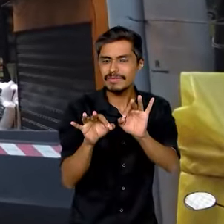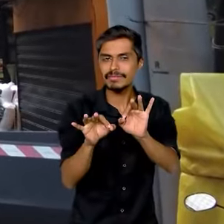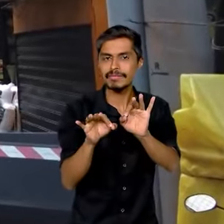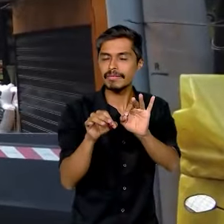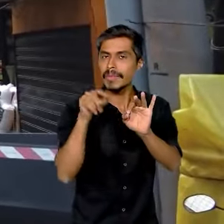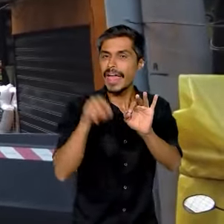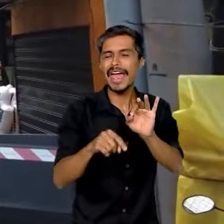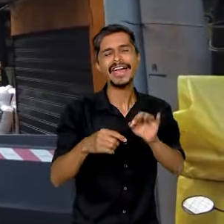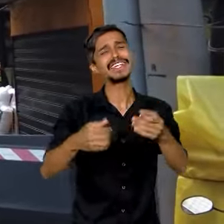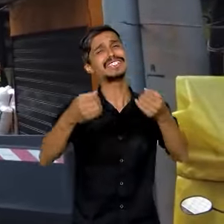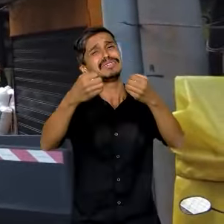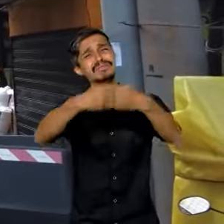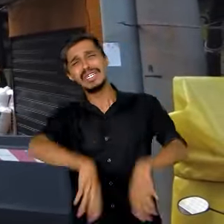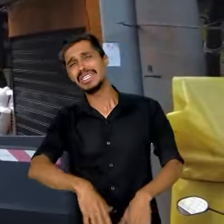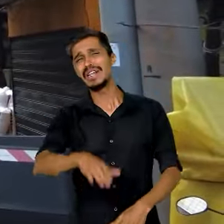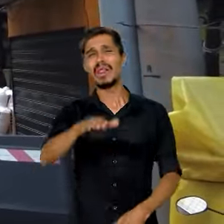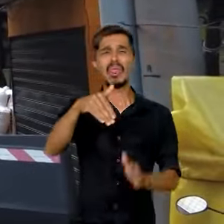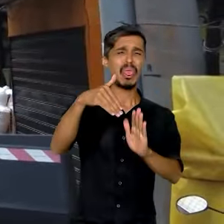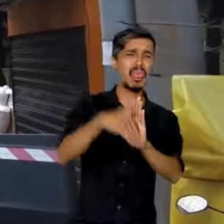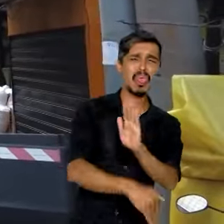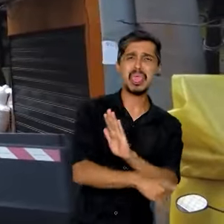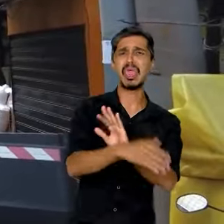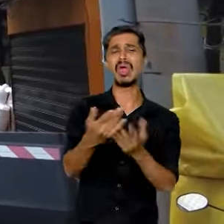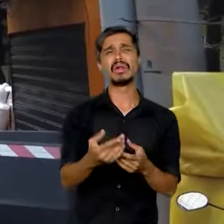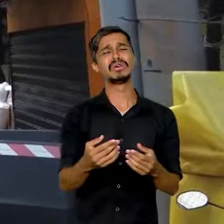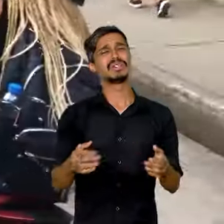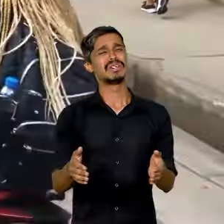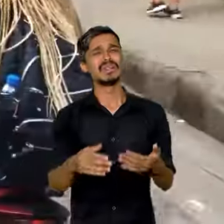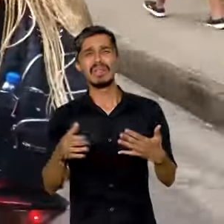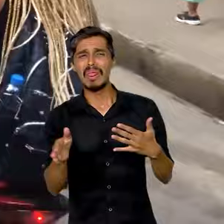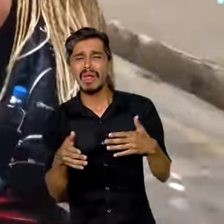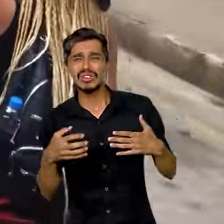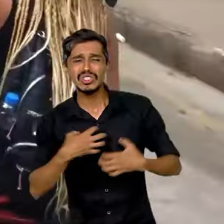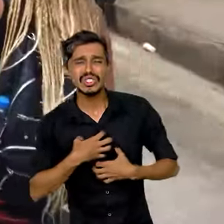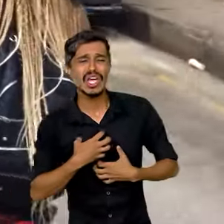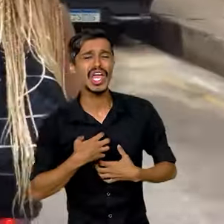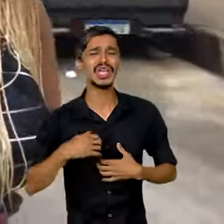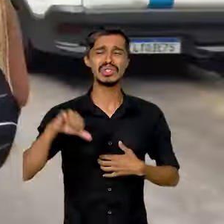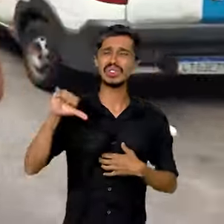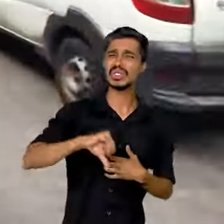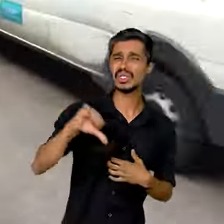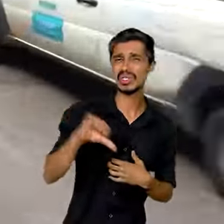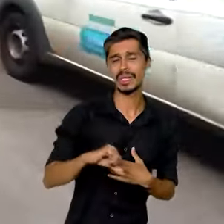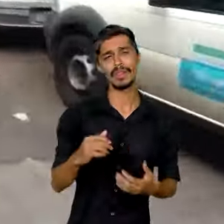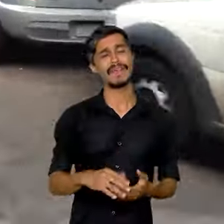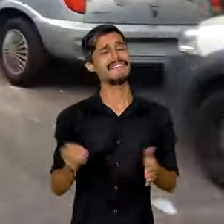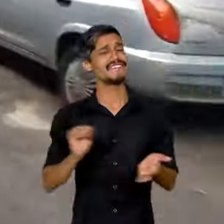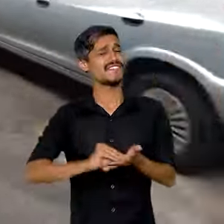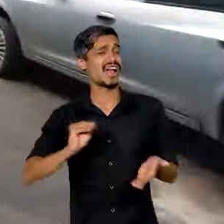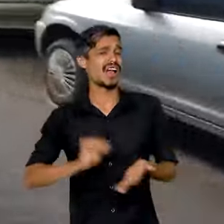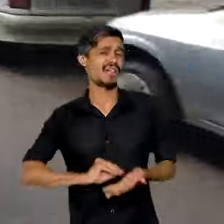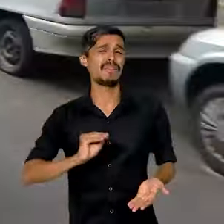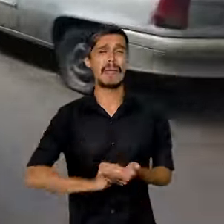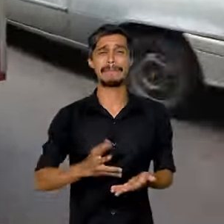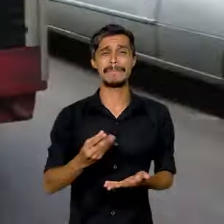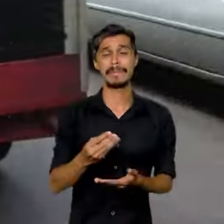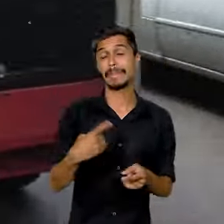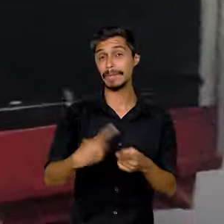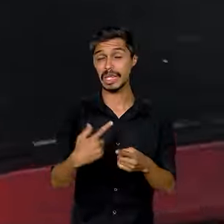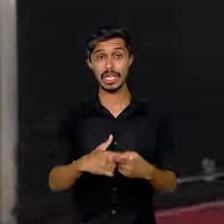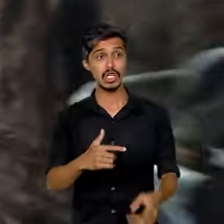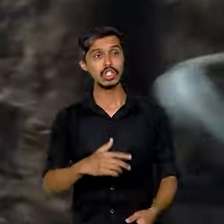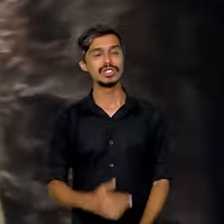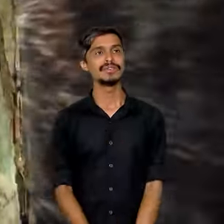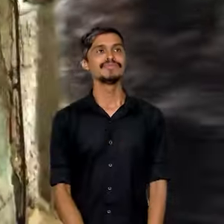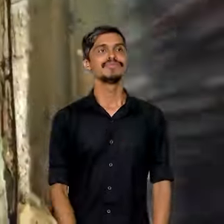muito precárias, muito insalubres, muito vulneráveis, muito faltando muita coisa, porque não dá para